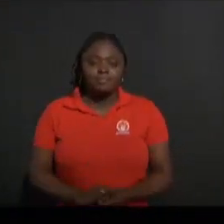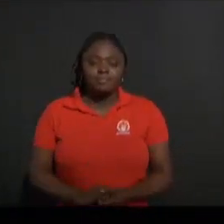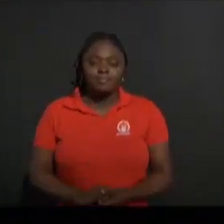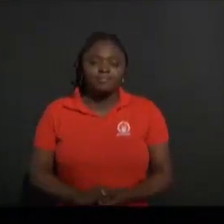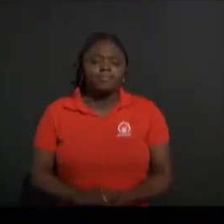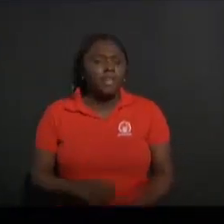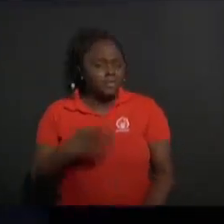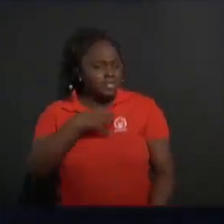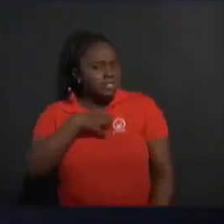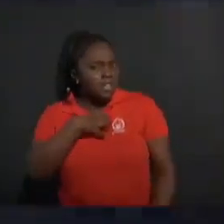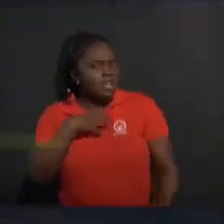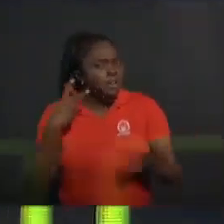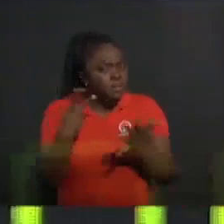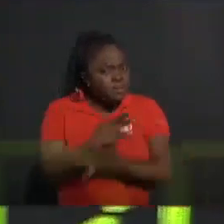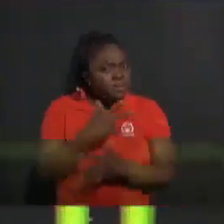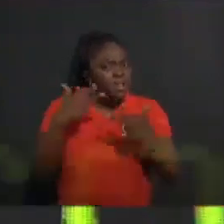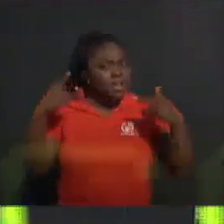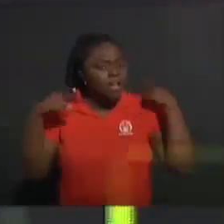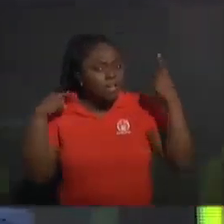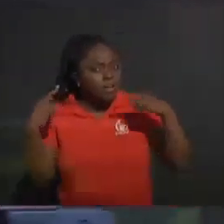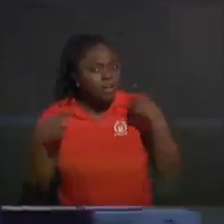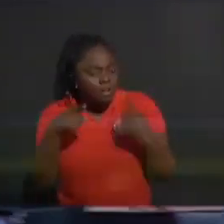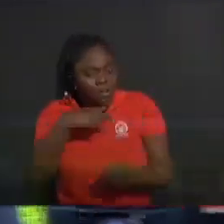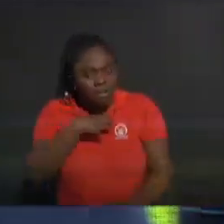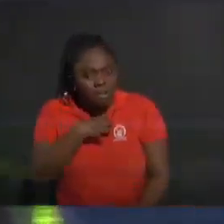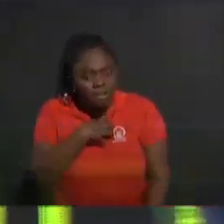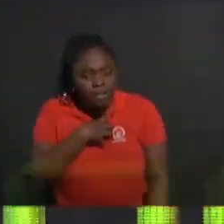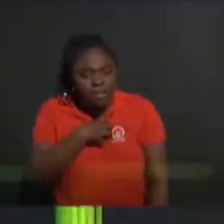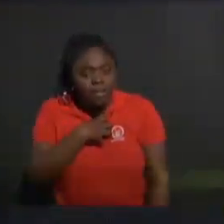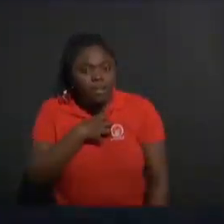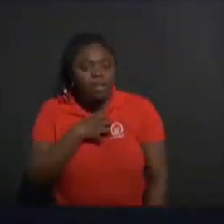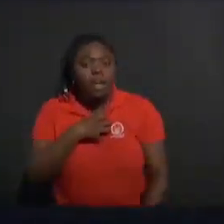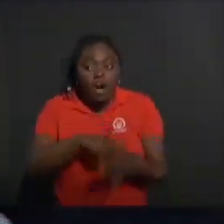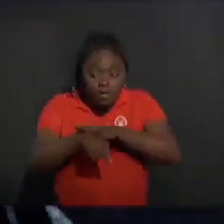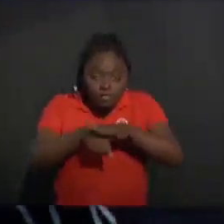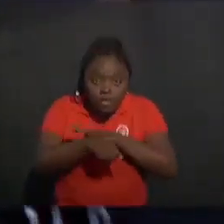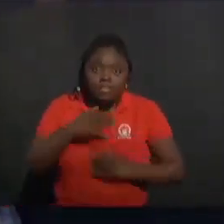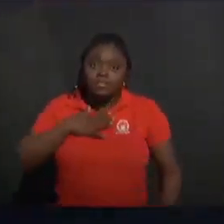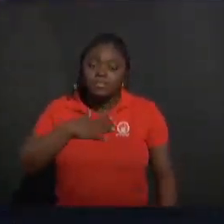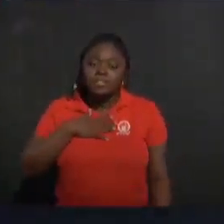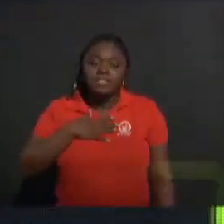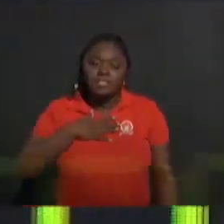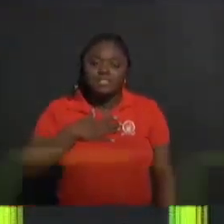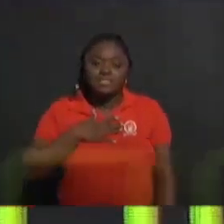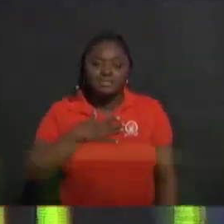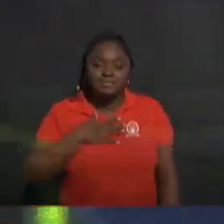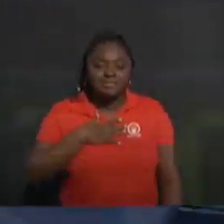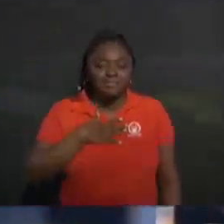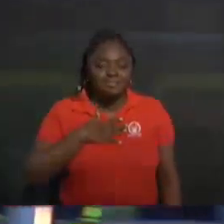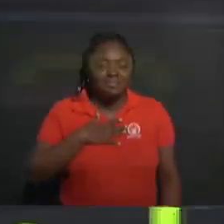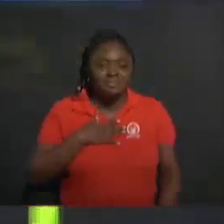Quem sente que está para acontecer algo muito doido? Ei, conversa comigo.